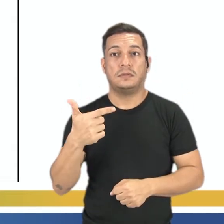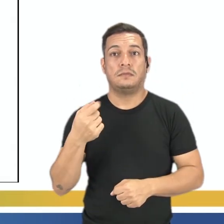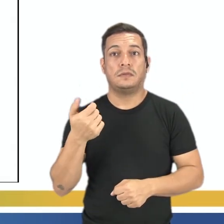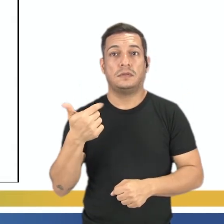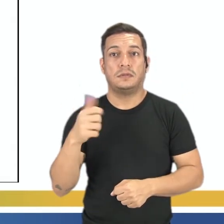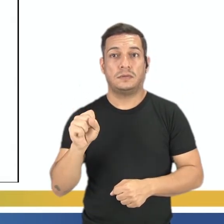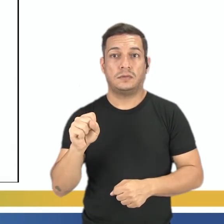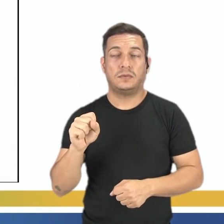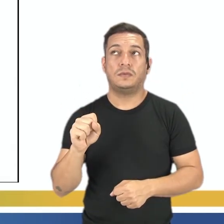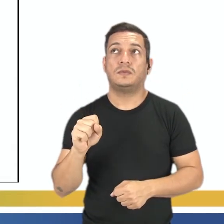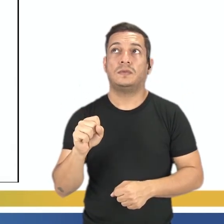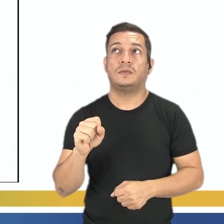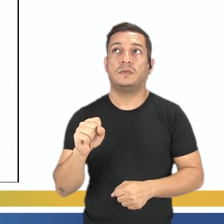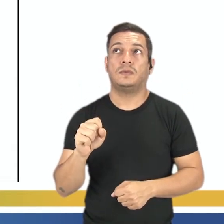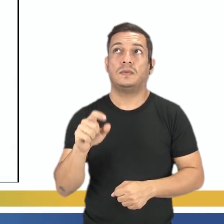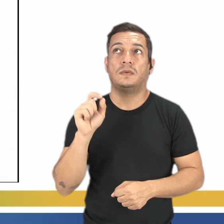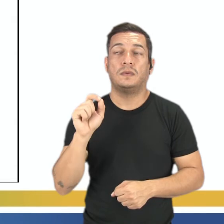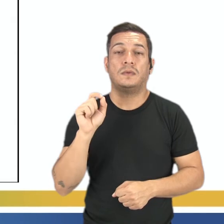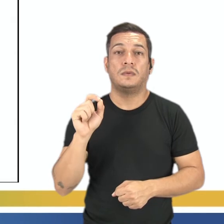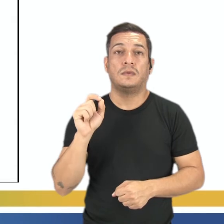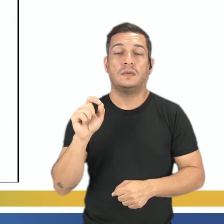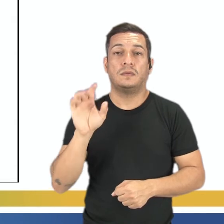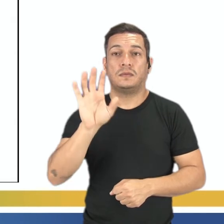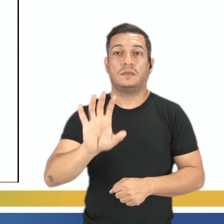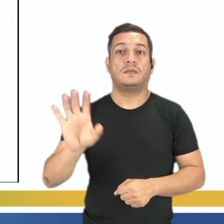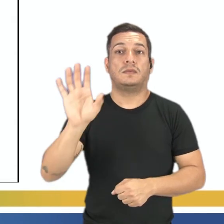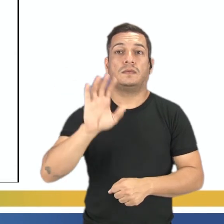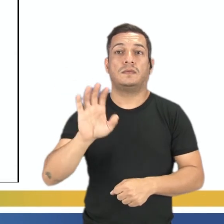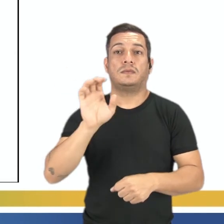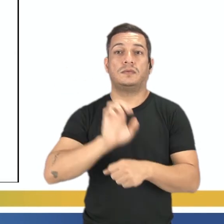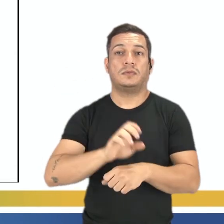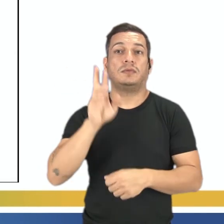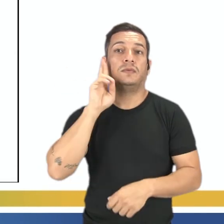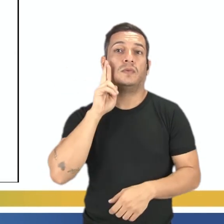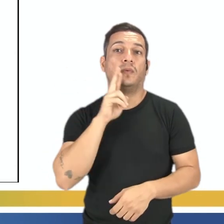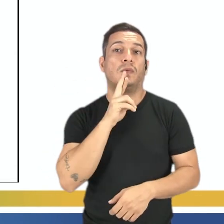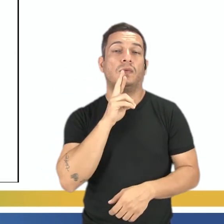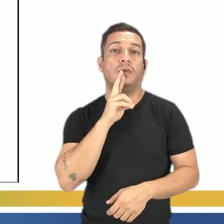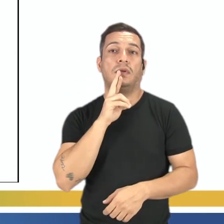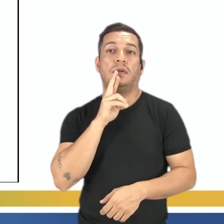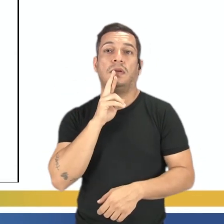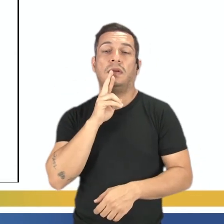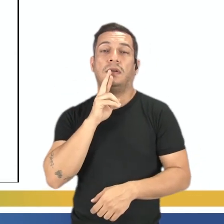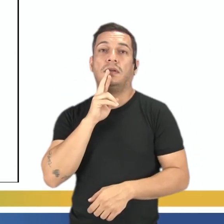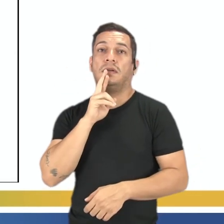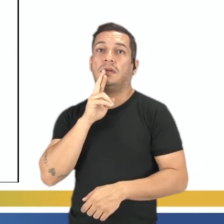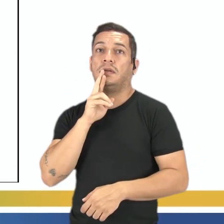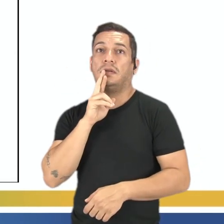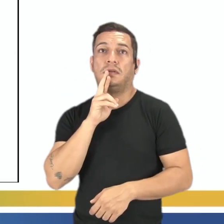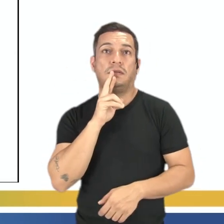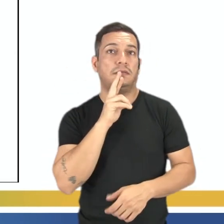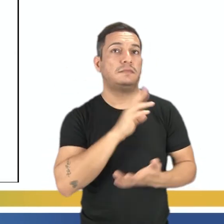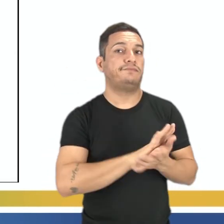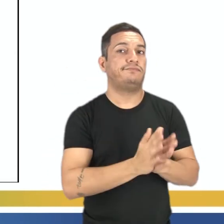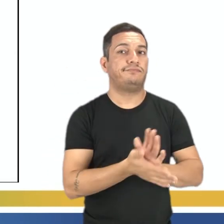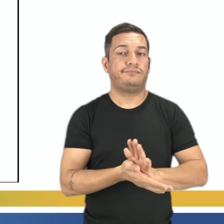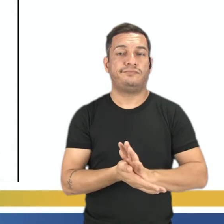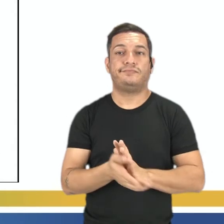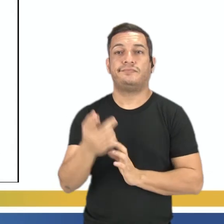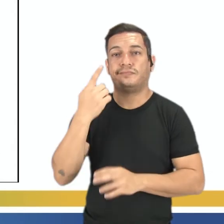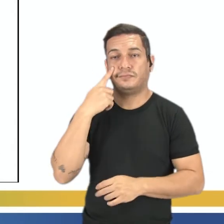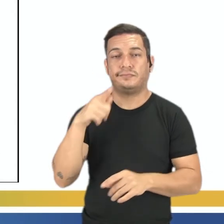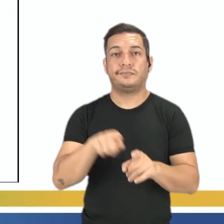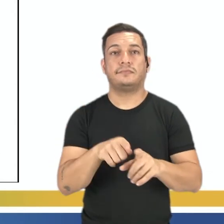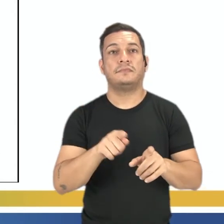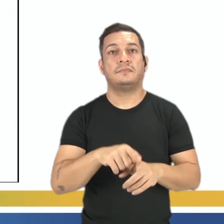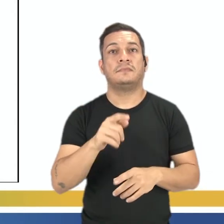mais desmatadas, né, fica aí na região do estado de Rondônia, né, é uma terra indígena mais desmatada. Nós vemos ali